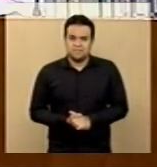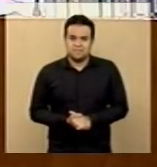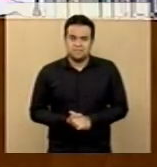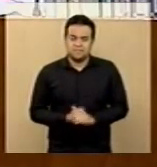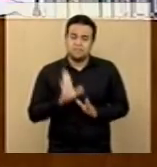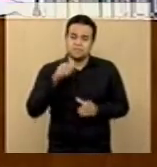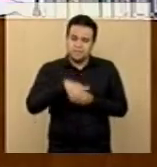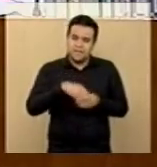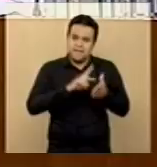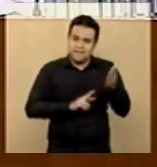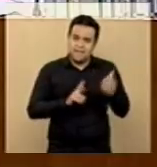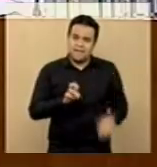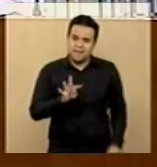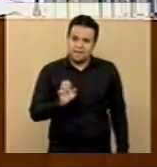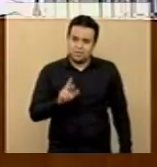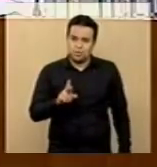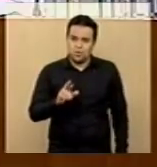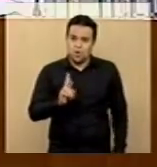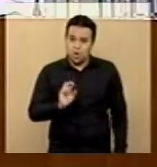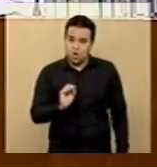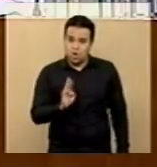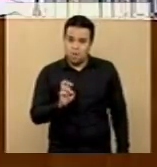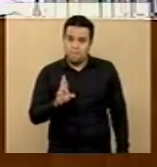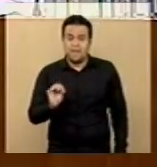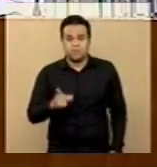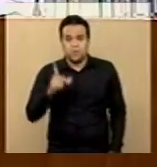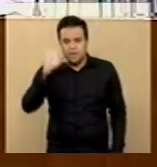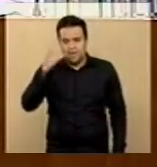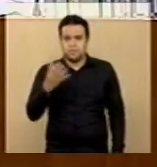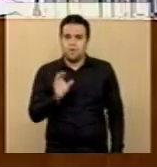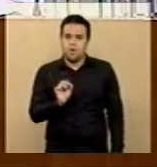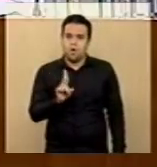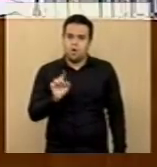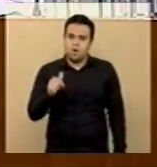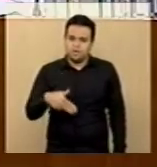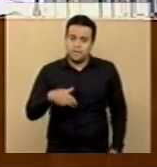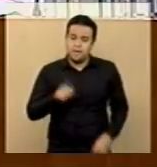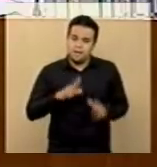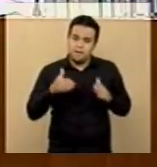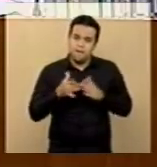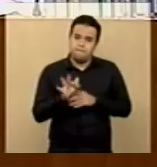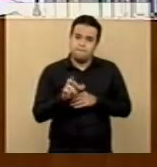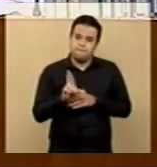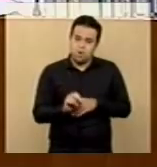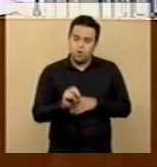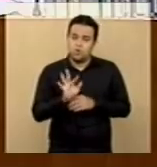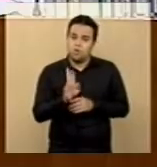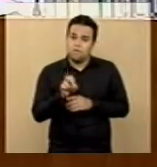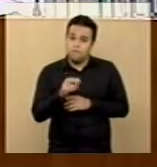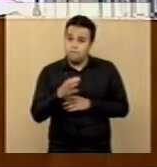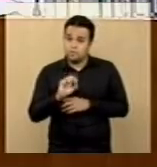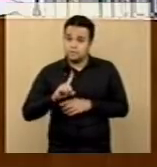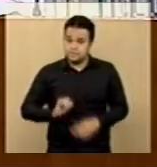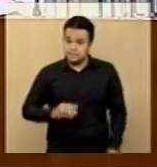ministro relator, Roberto Barroso, no sentido de resolver a questão de ordem, no sentido de ser o foro por prerrogativa de função